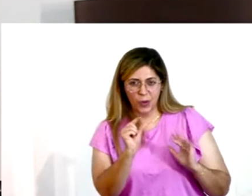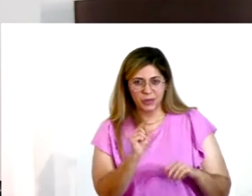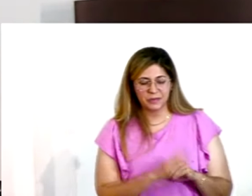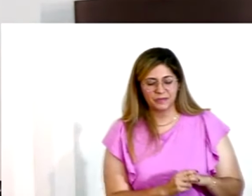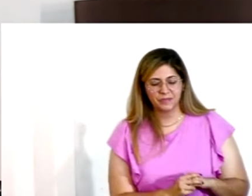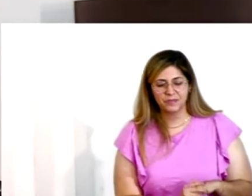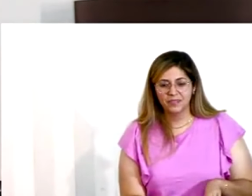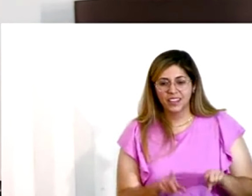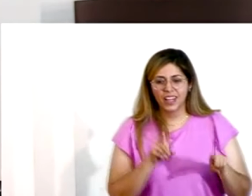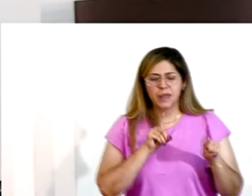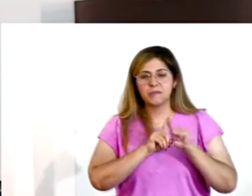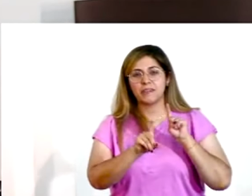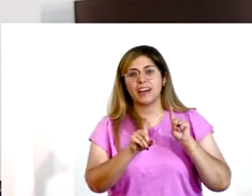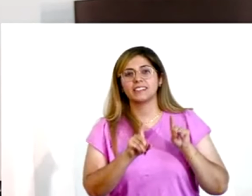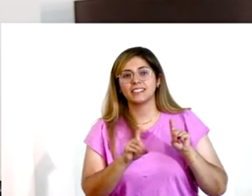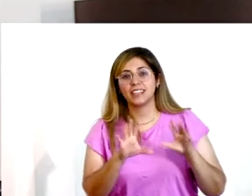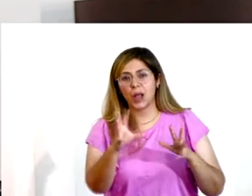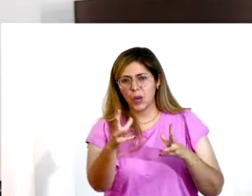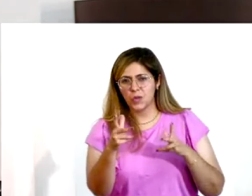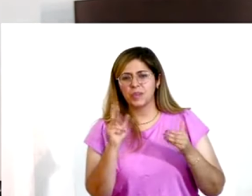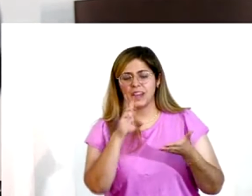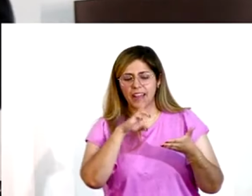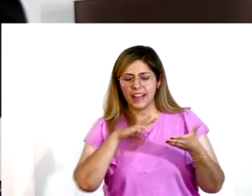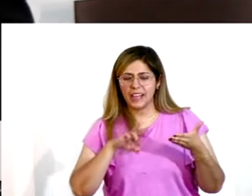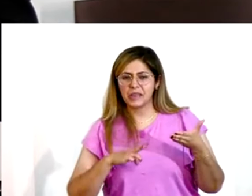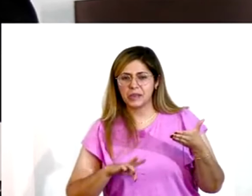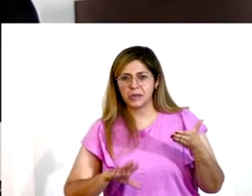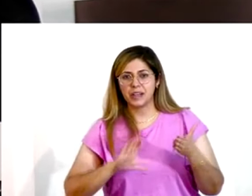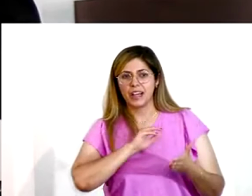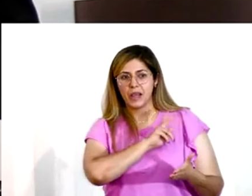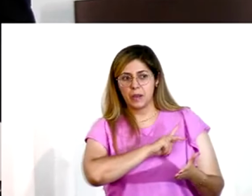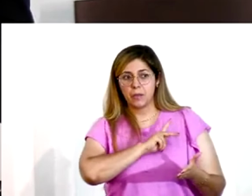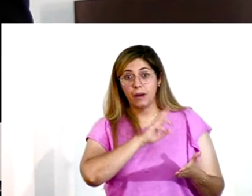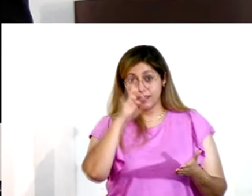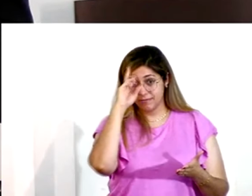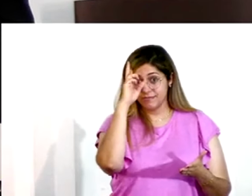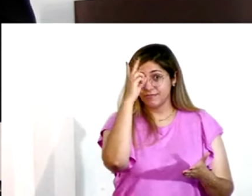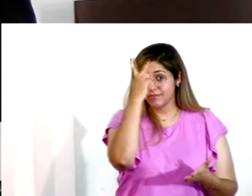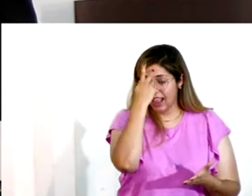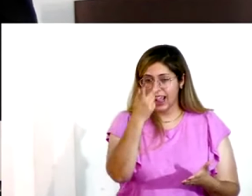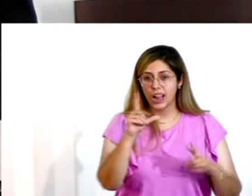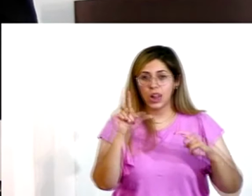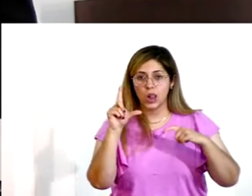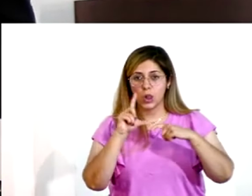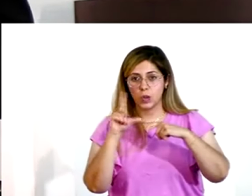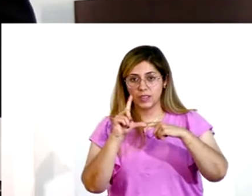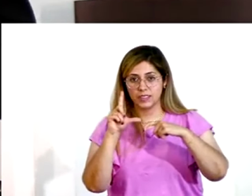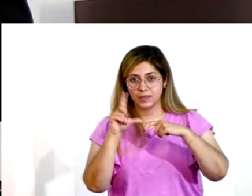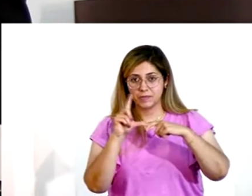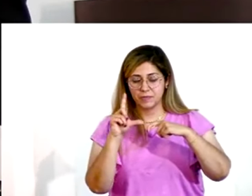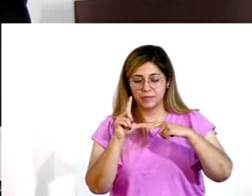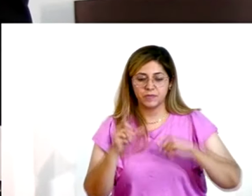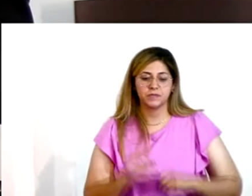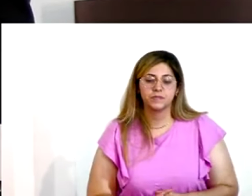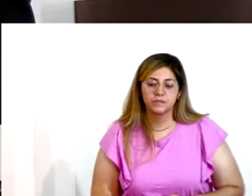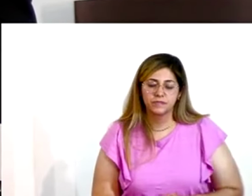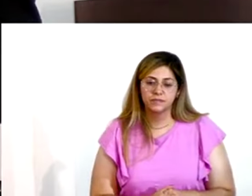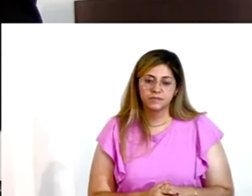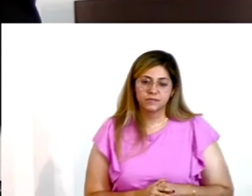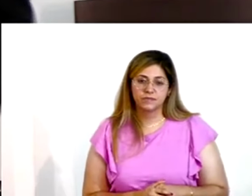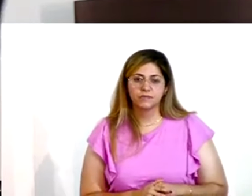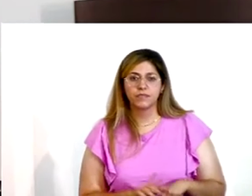é convidado a acompanhar a conversão de Saulo pelos olhos de Lucas, aqui num primeiro momento.